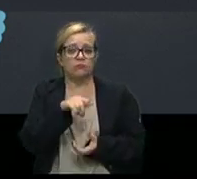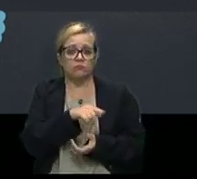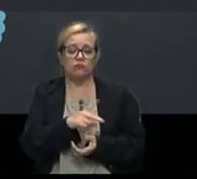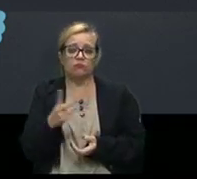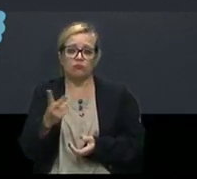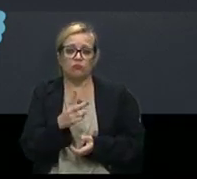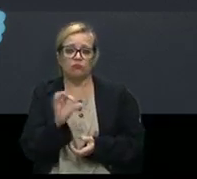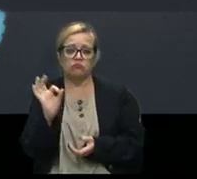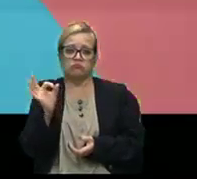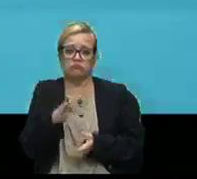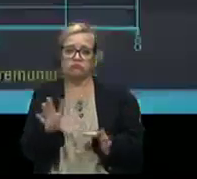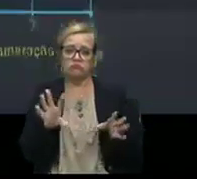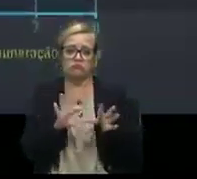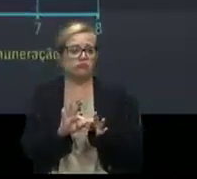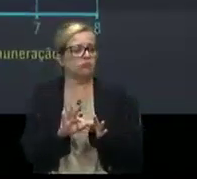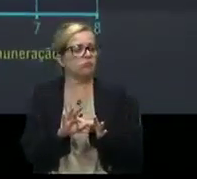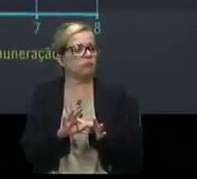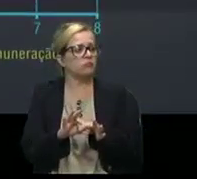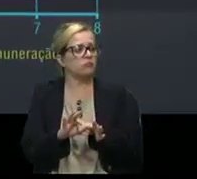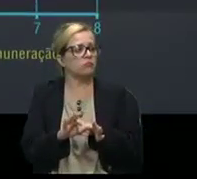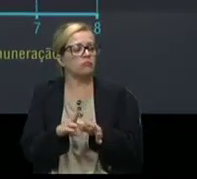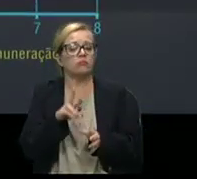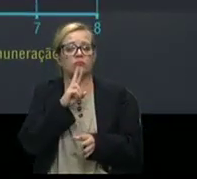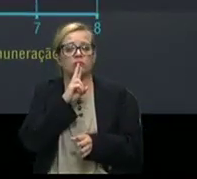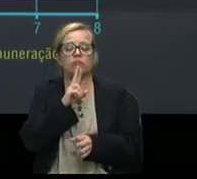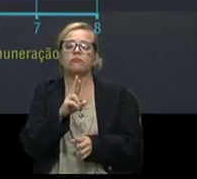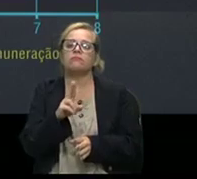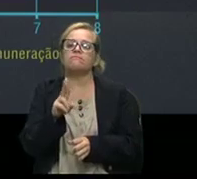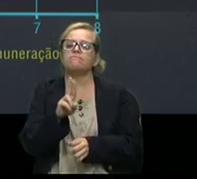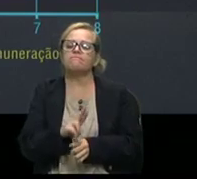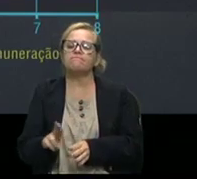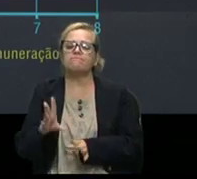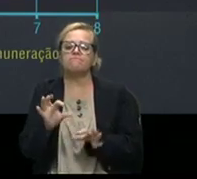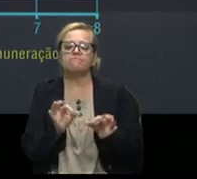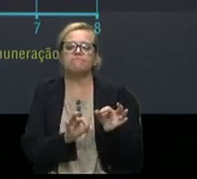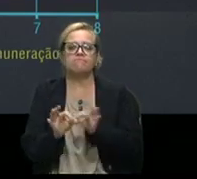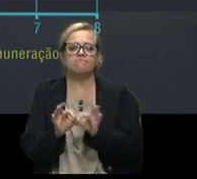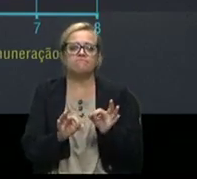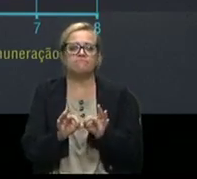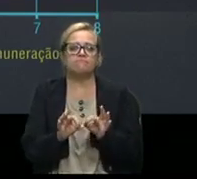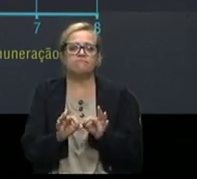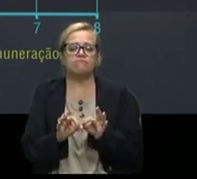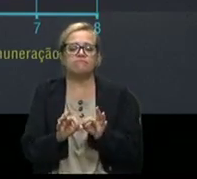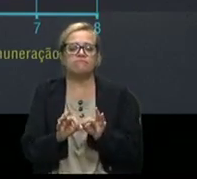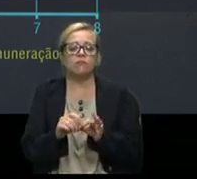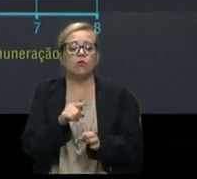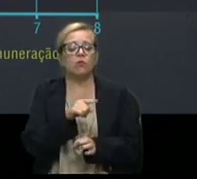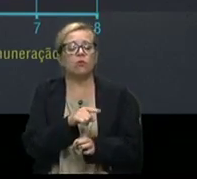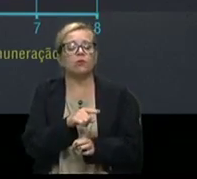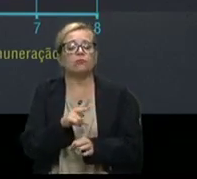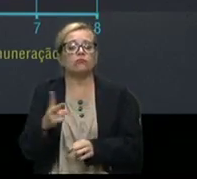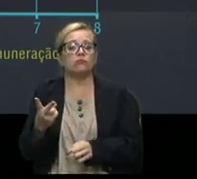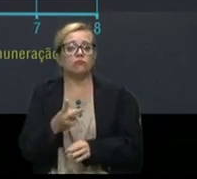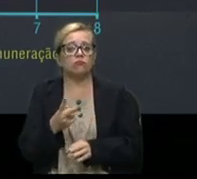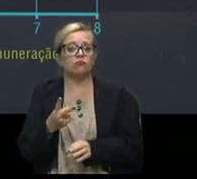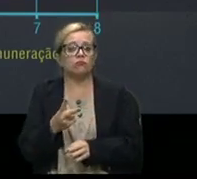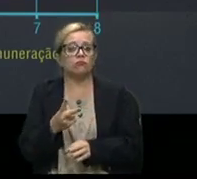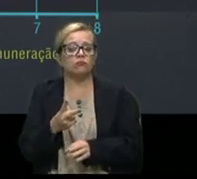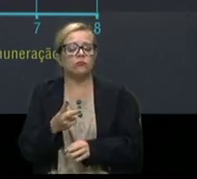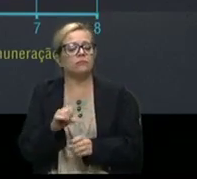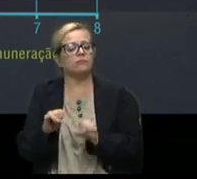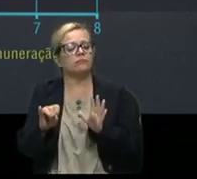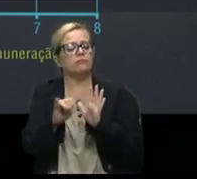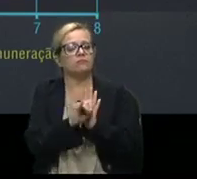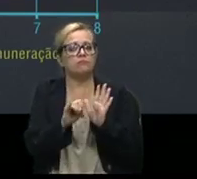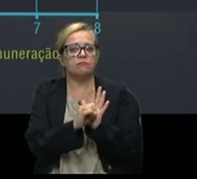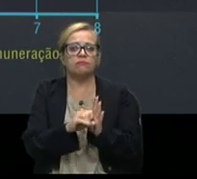variáveis estão correlacionadas? Para responder, você teve que elaborar um diagrama de dispersão para as variáveis e pôde